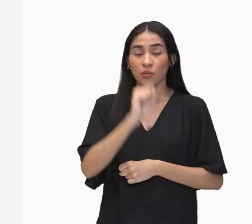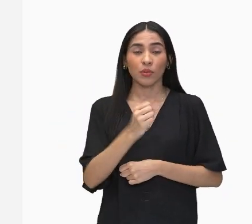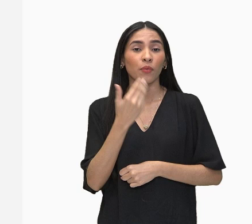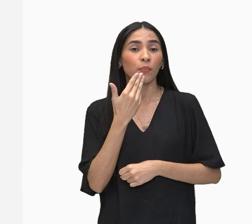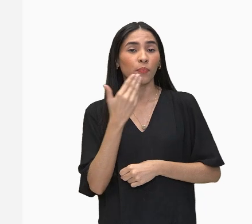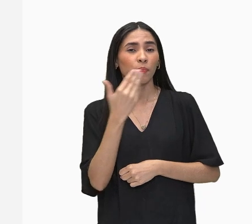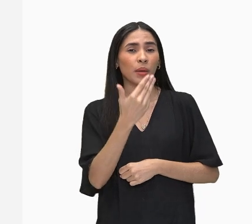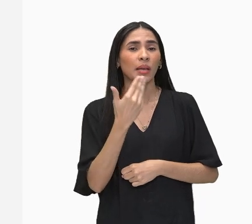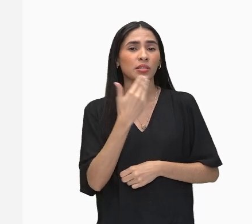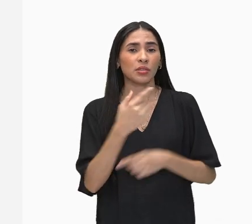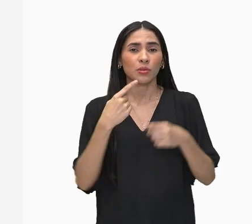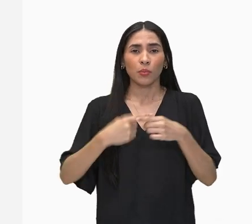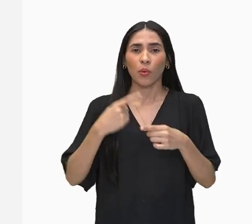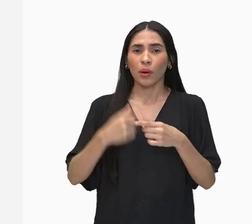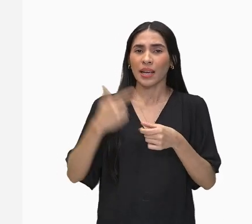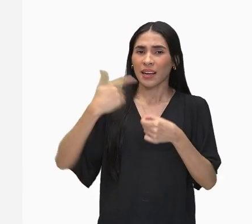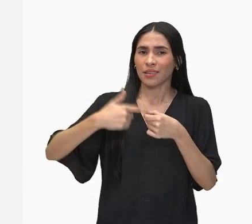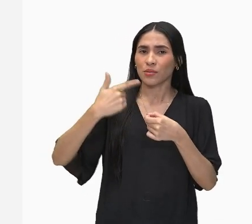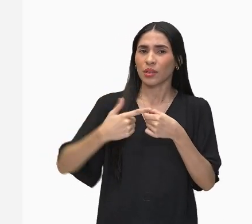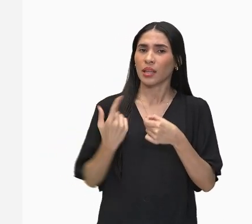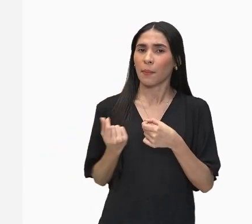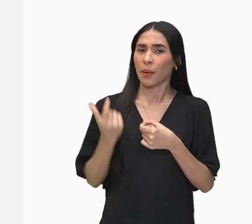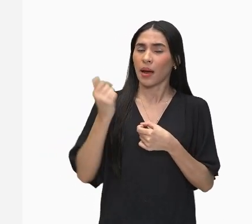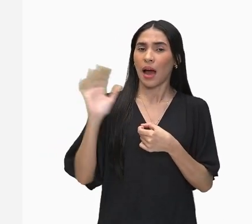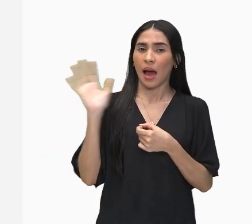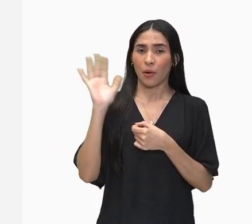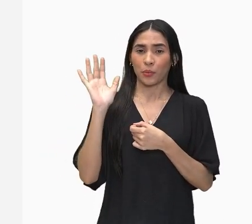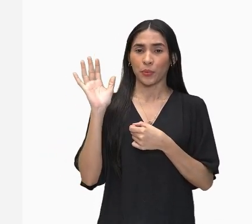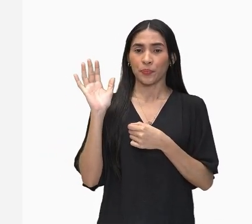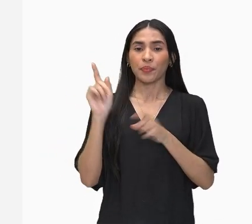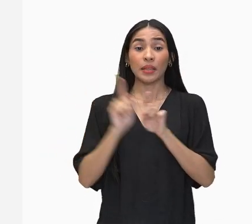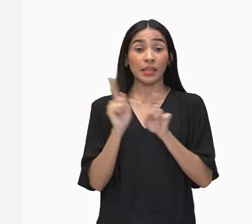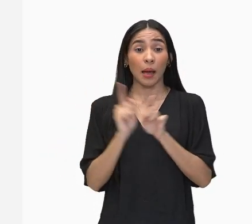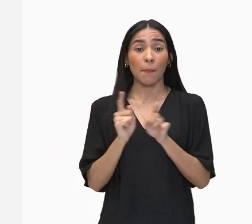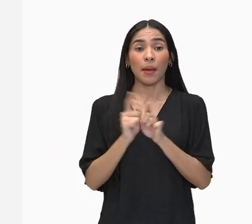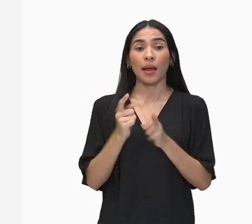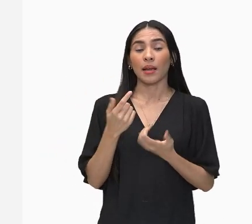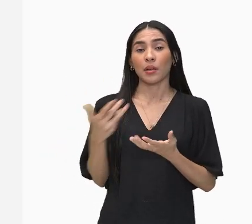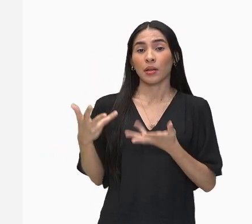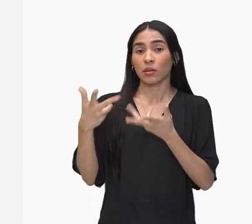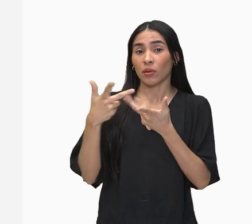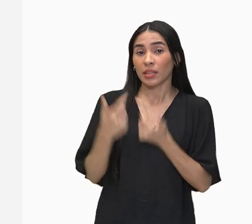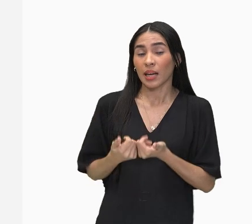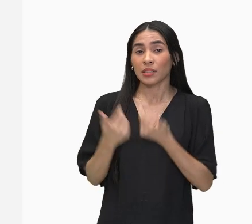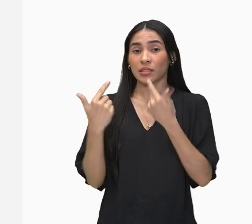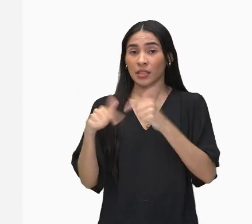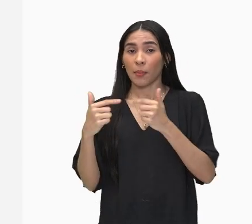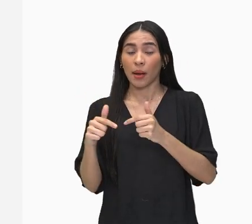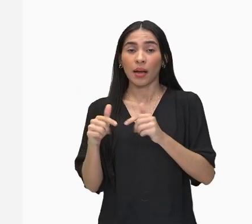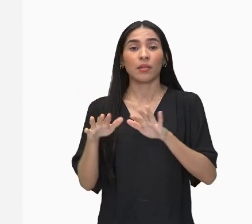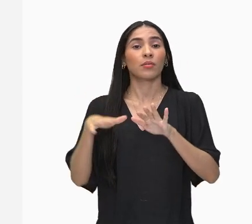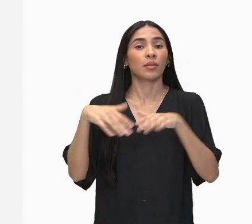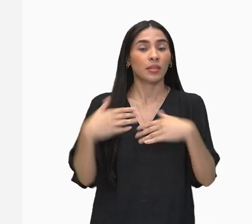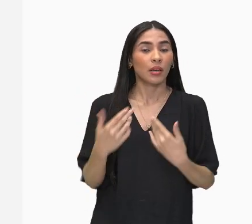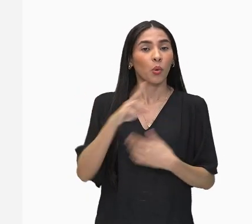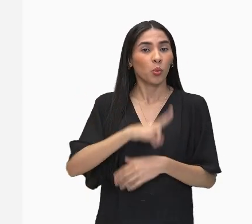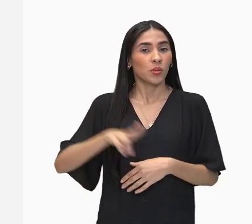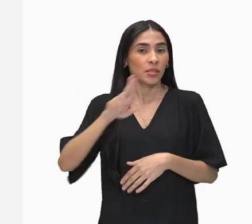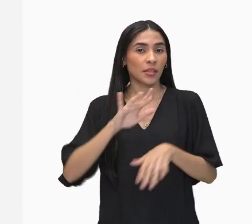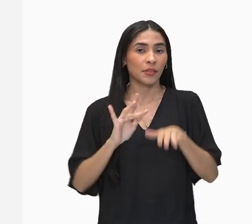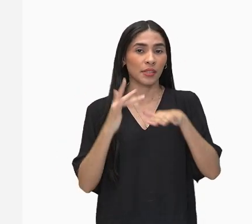altos preços dos combustíveis e as condições de trabalho, Então, a partir das redes sociais,